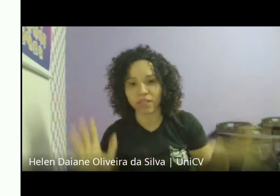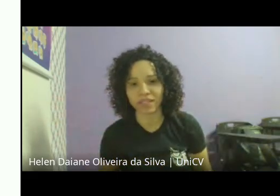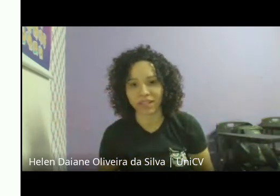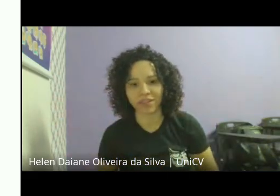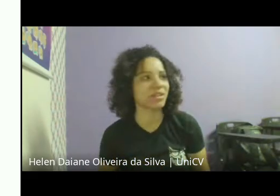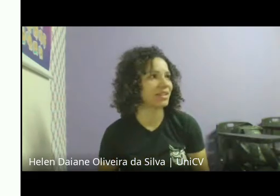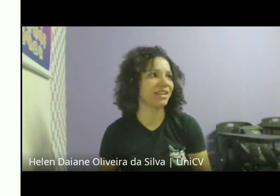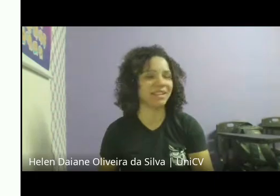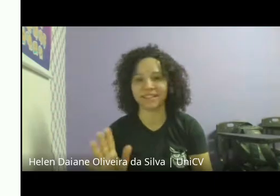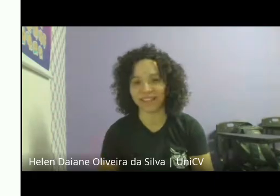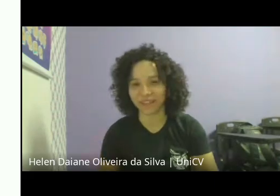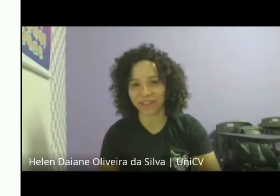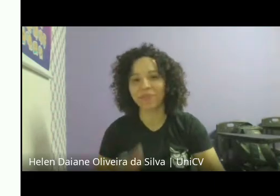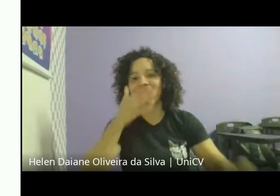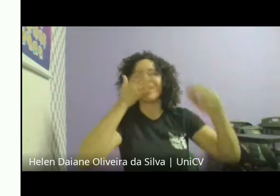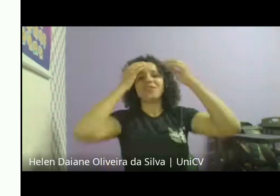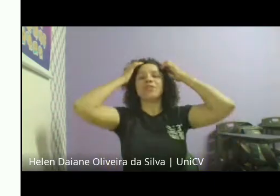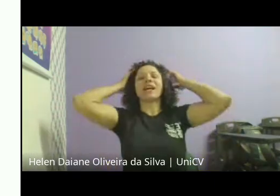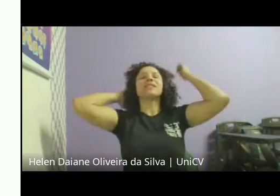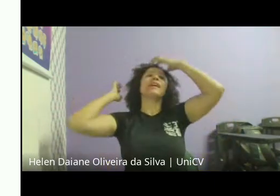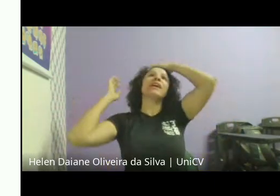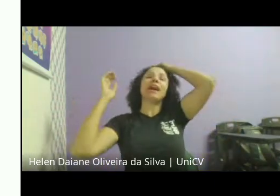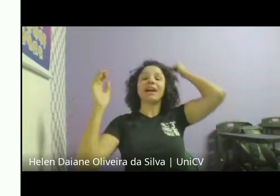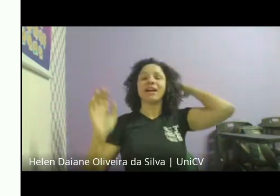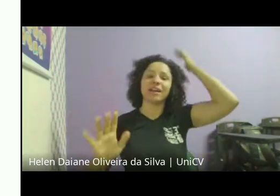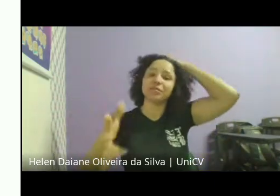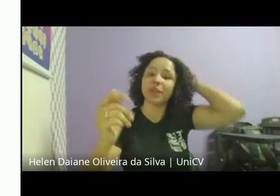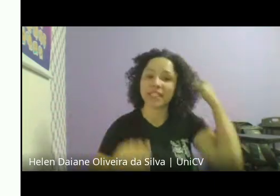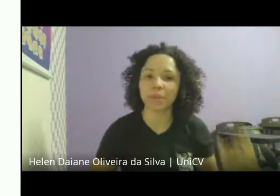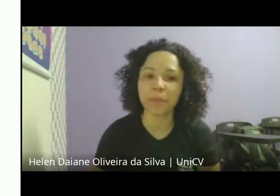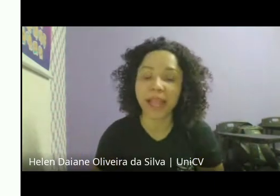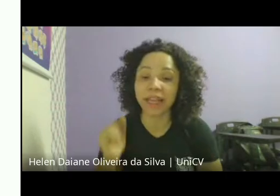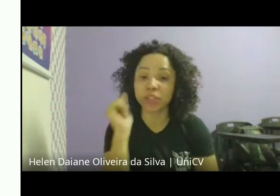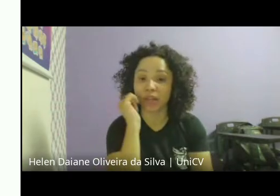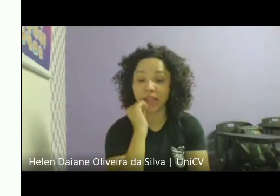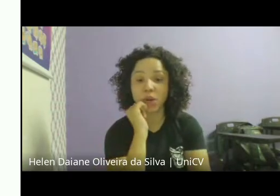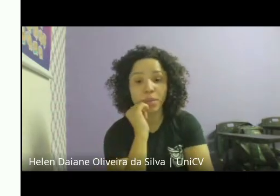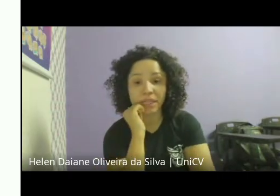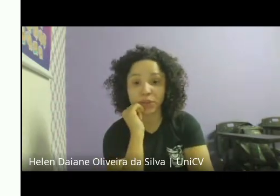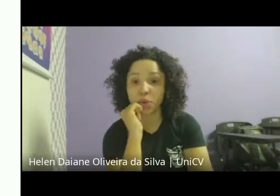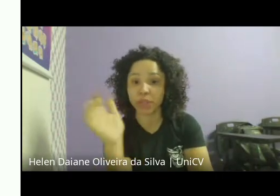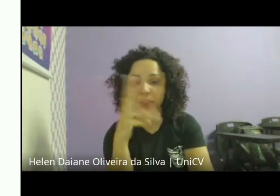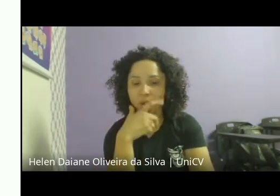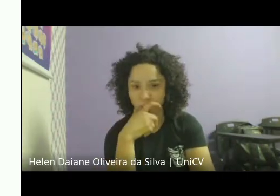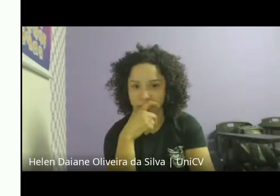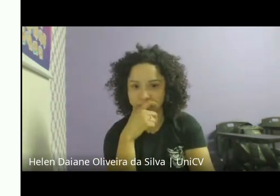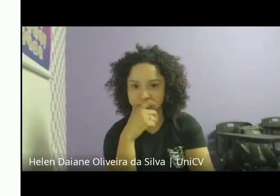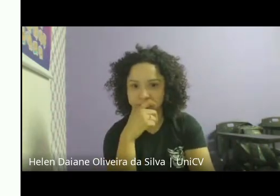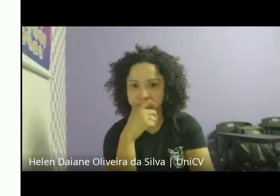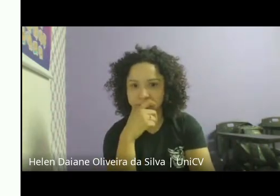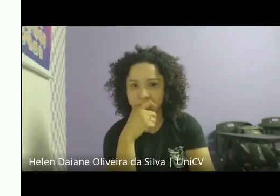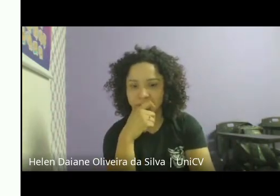num bosque. Nossa, que nada a ver, né? Vou falar assim que, por exemplo, aquela história daquele homem que foi comido pela